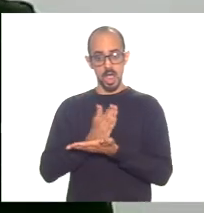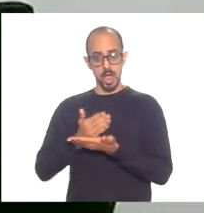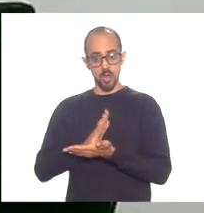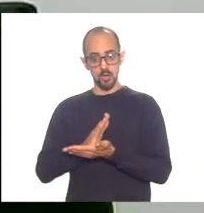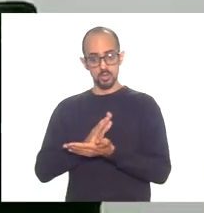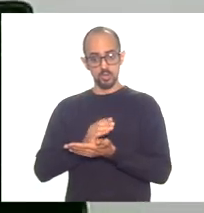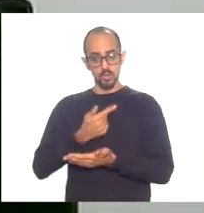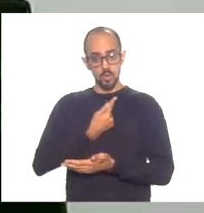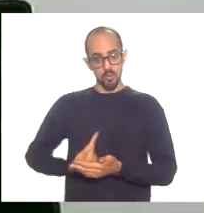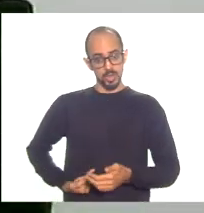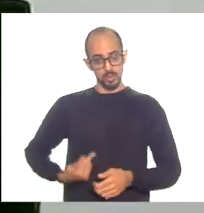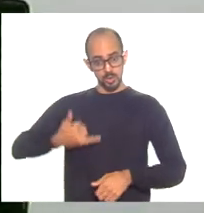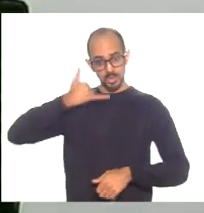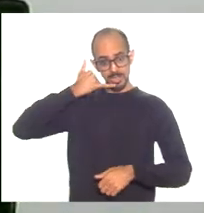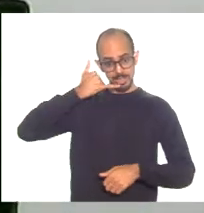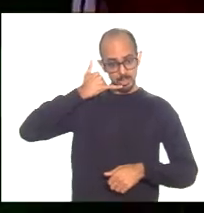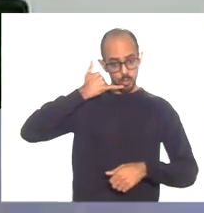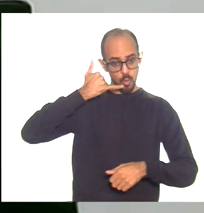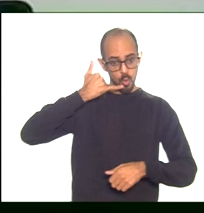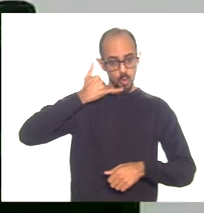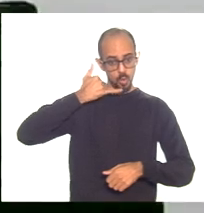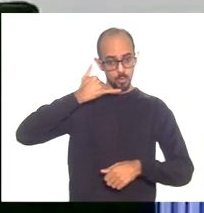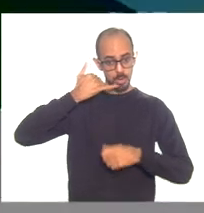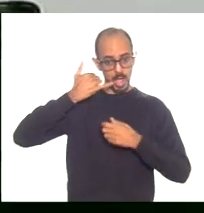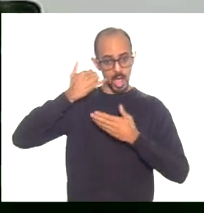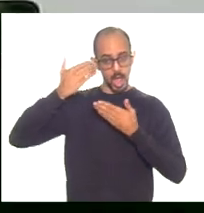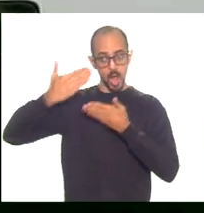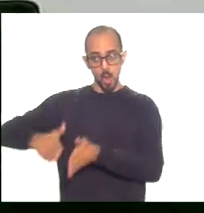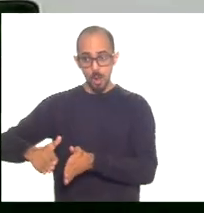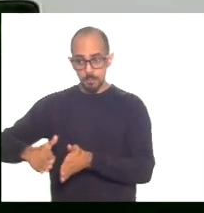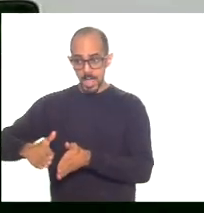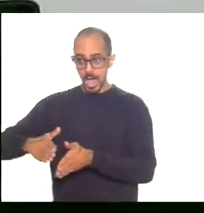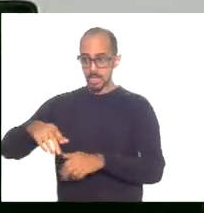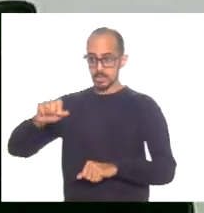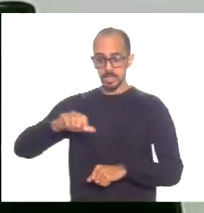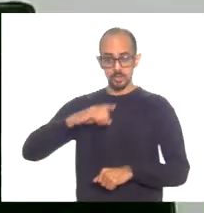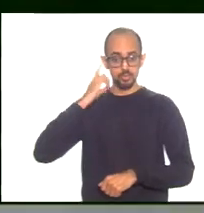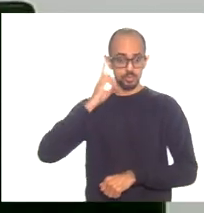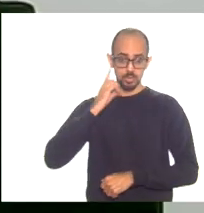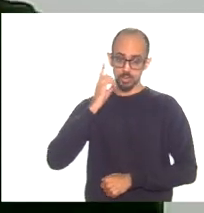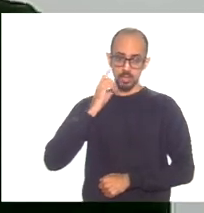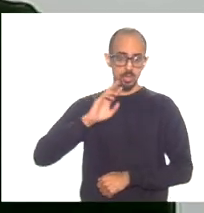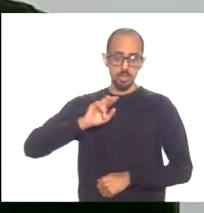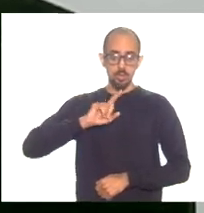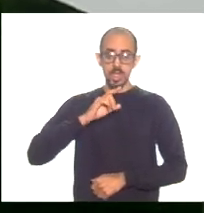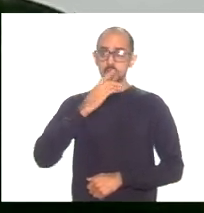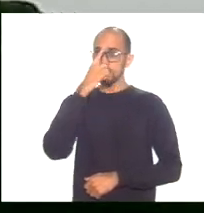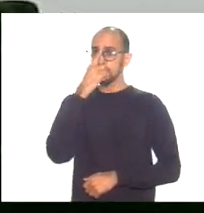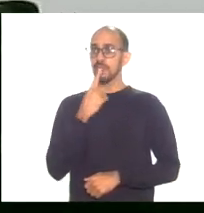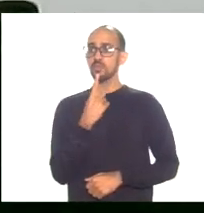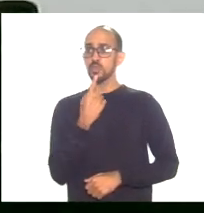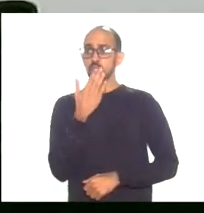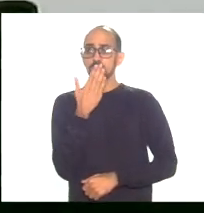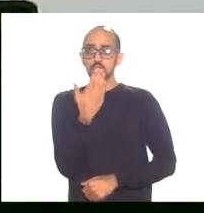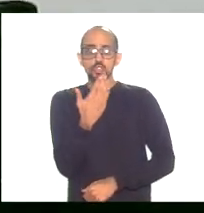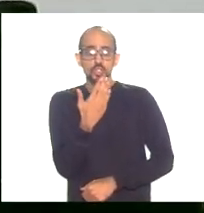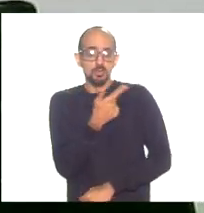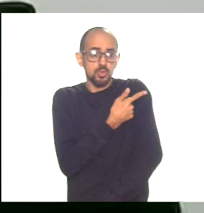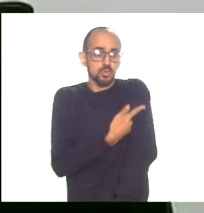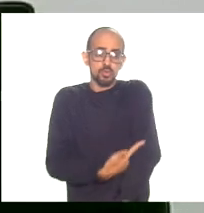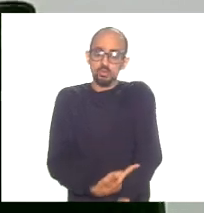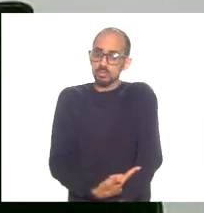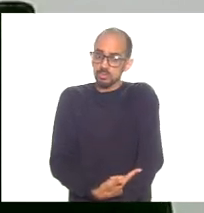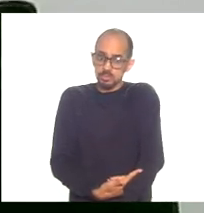governador ligou ameaçando parlamentares. Eu digo a Vossa Excelência, não é o perfil do governador Cláudio Castro, não é a postura do governador